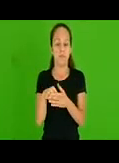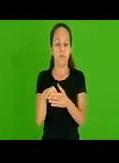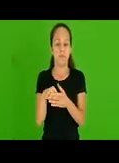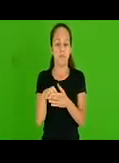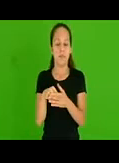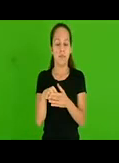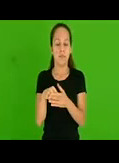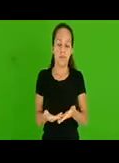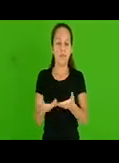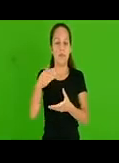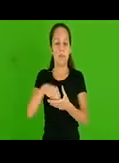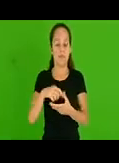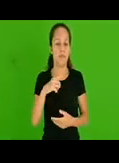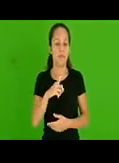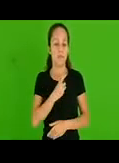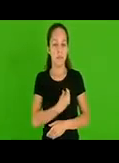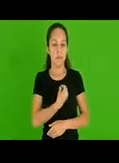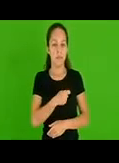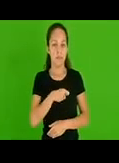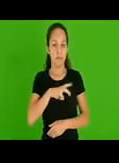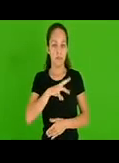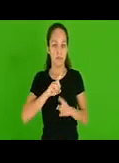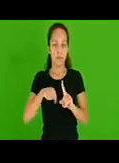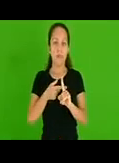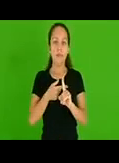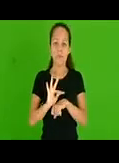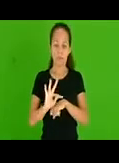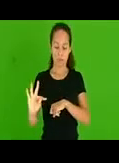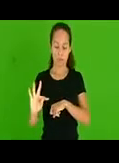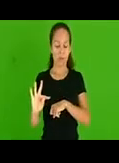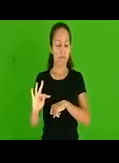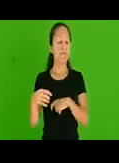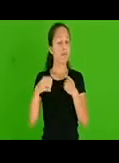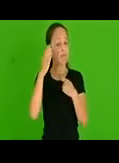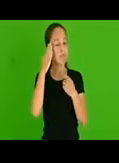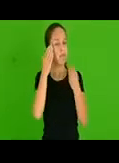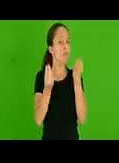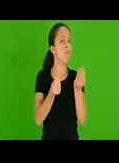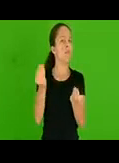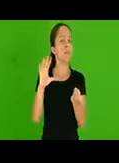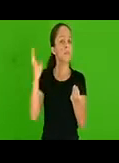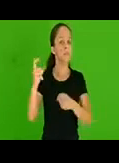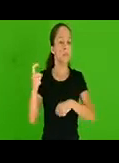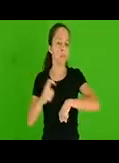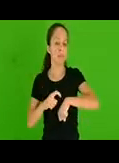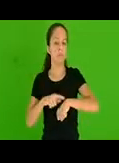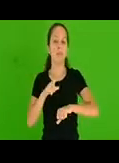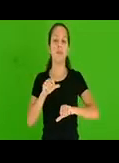médio integrado, sobre, né, o que está acontecendo, né, nesse momento de